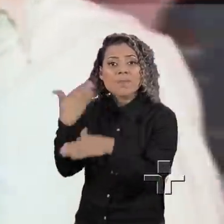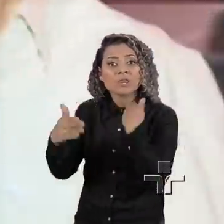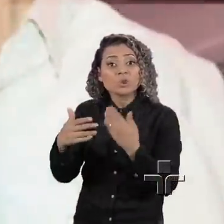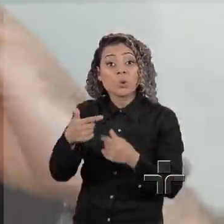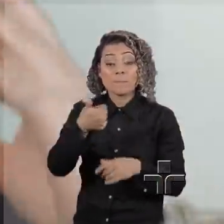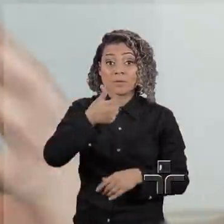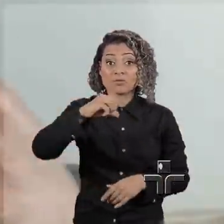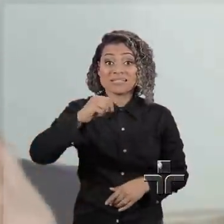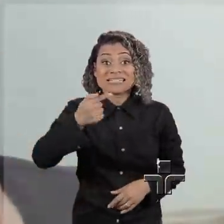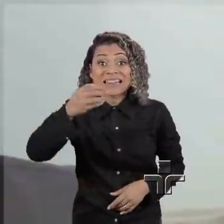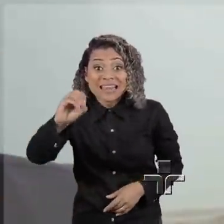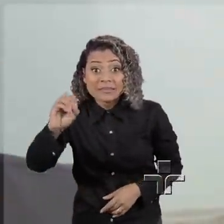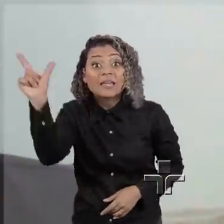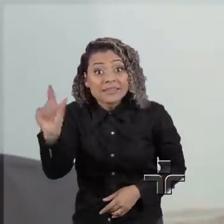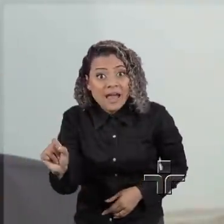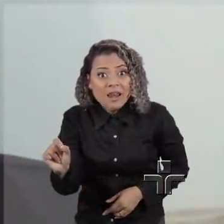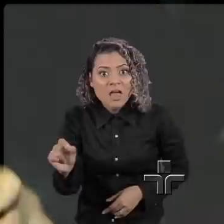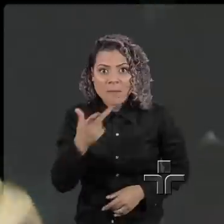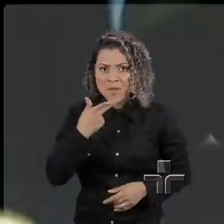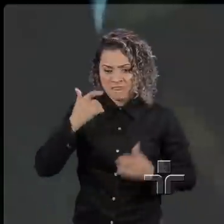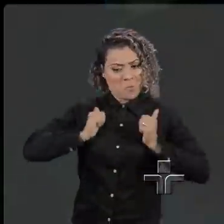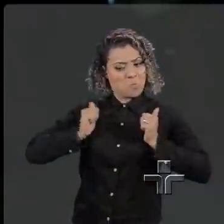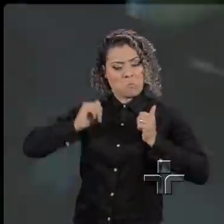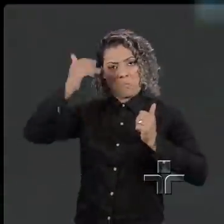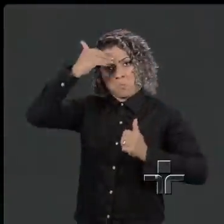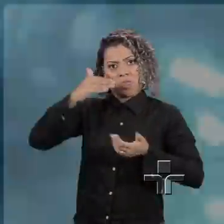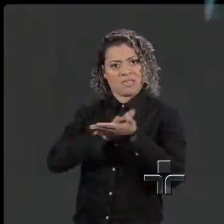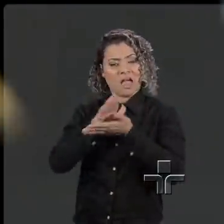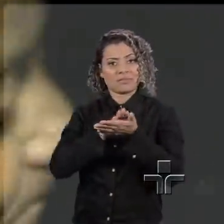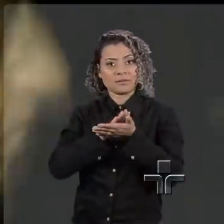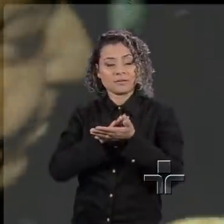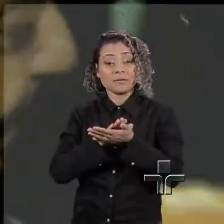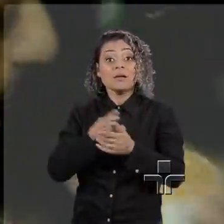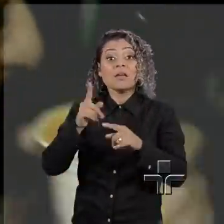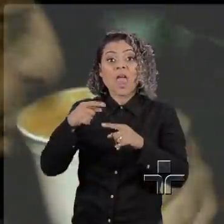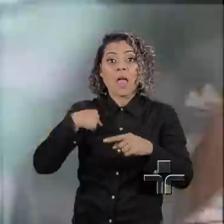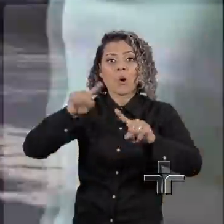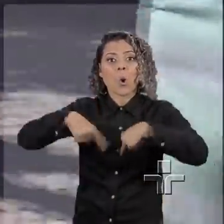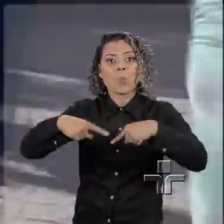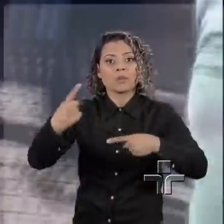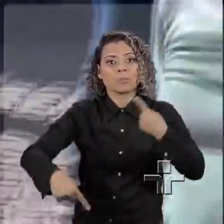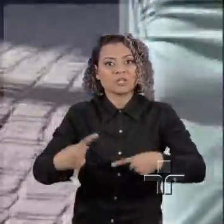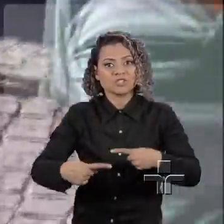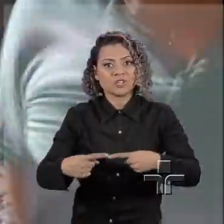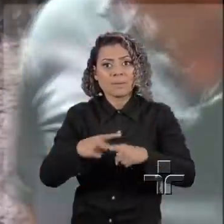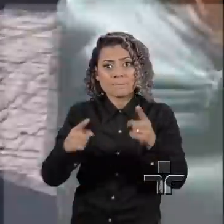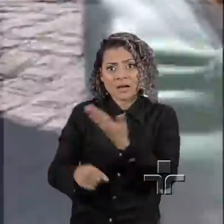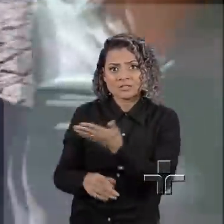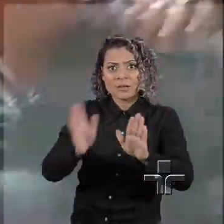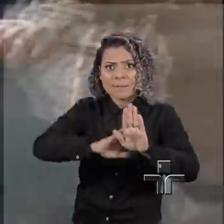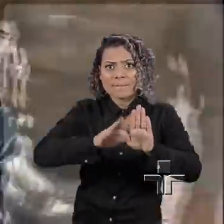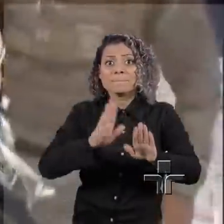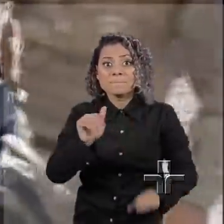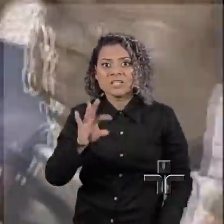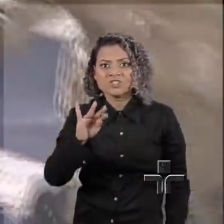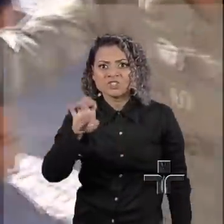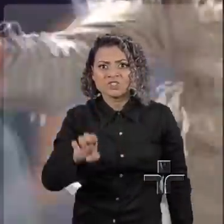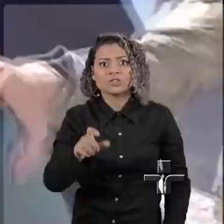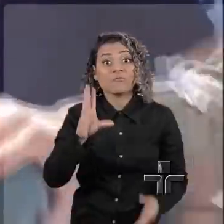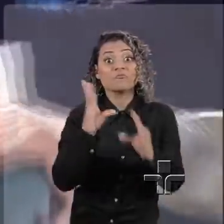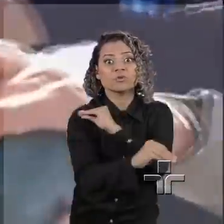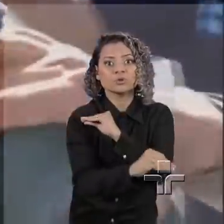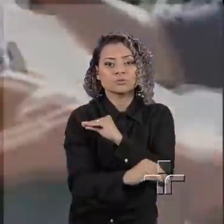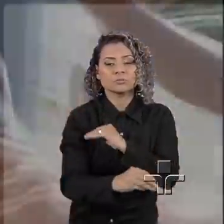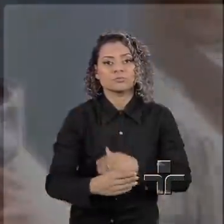70 na Itália. Ele nega a participação e alega se tratar de perseguição política. Battisti está foragido.